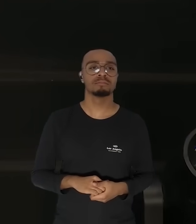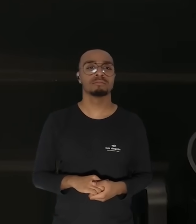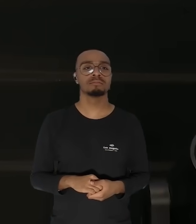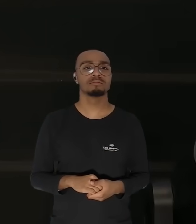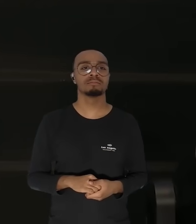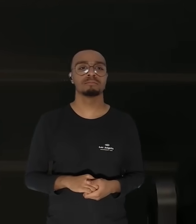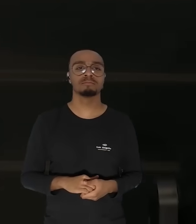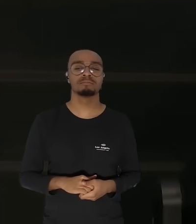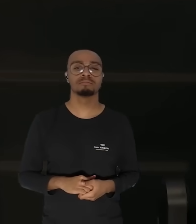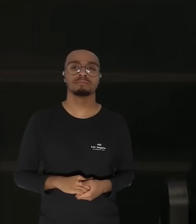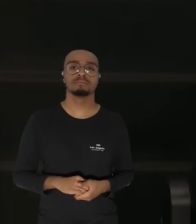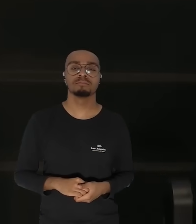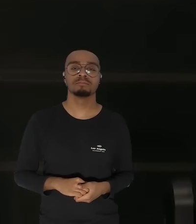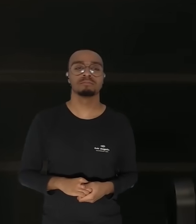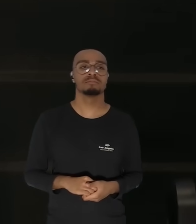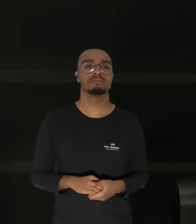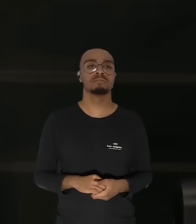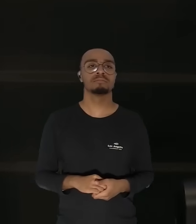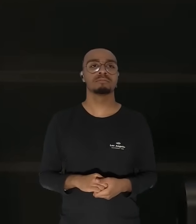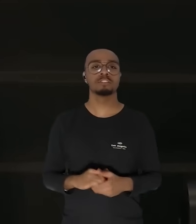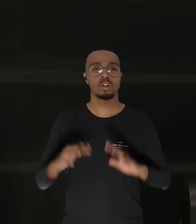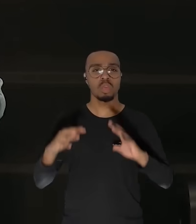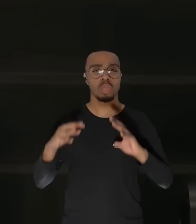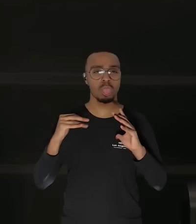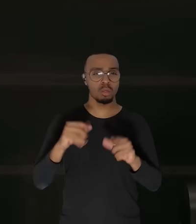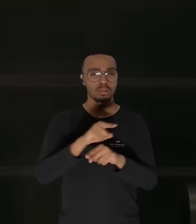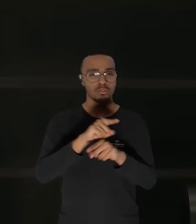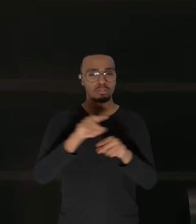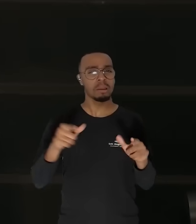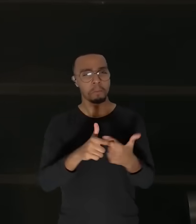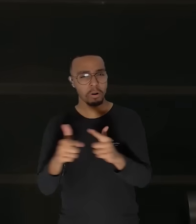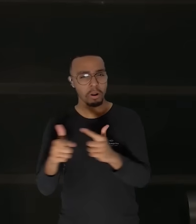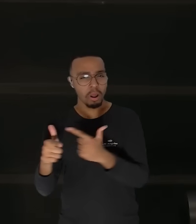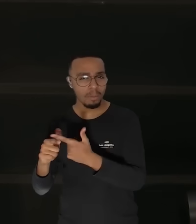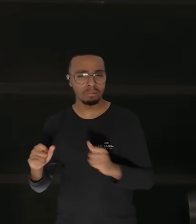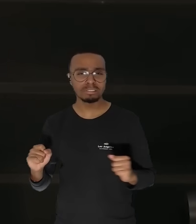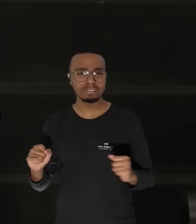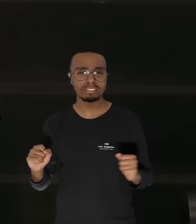Todas as tempestades que você está enfrentando em segredo,